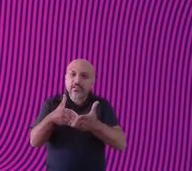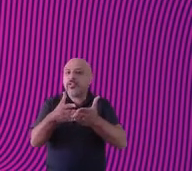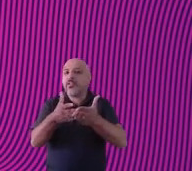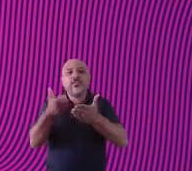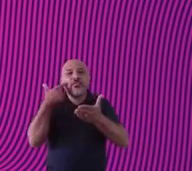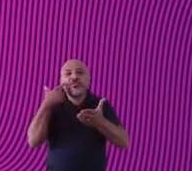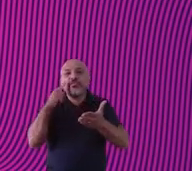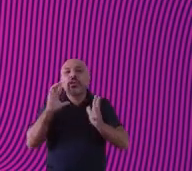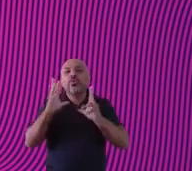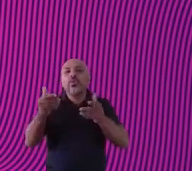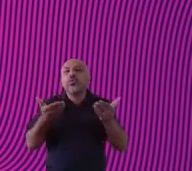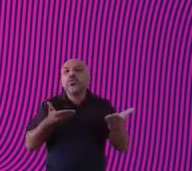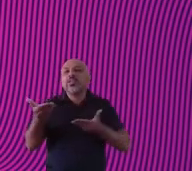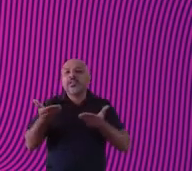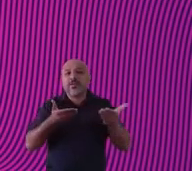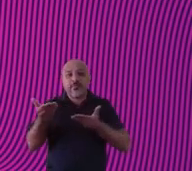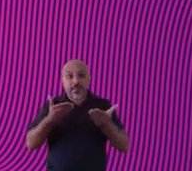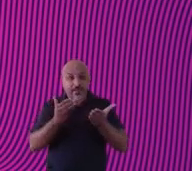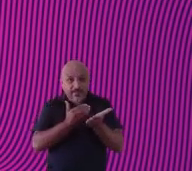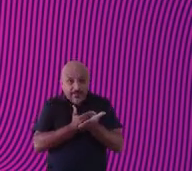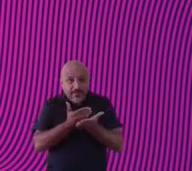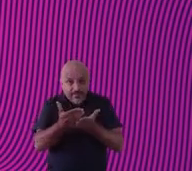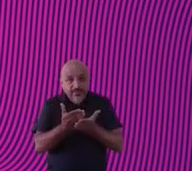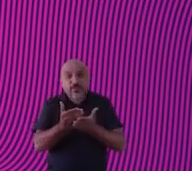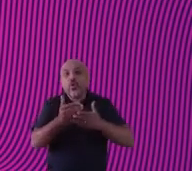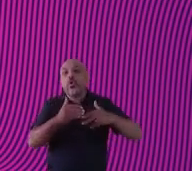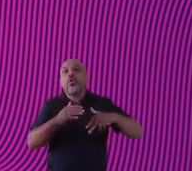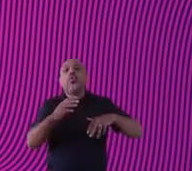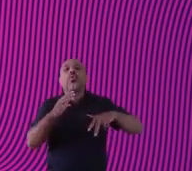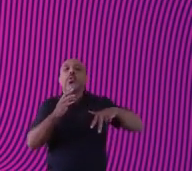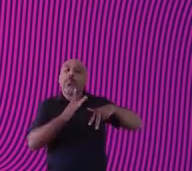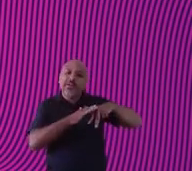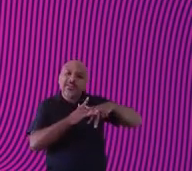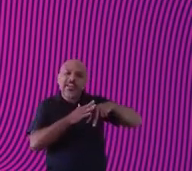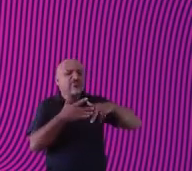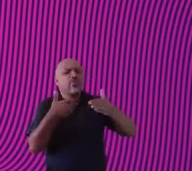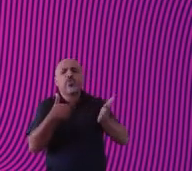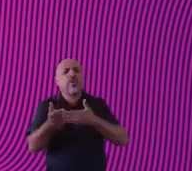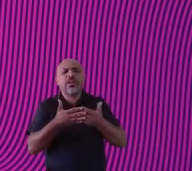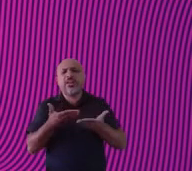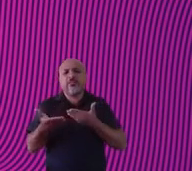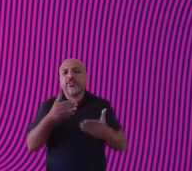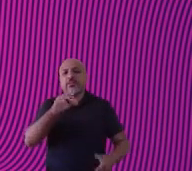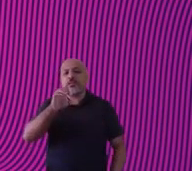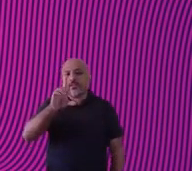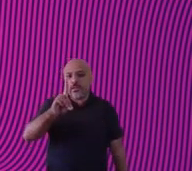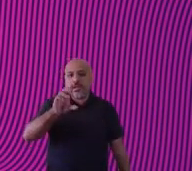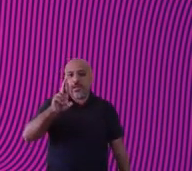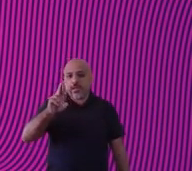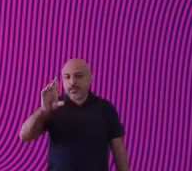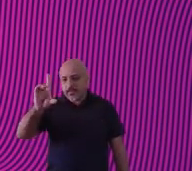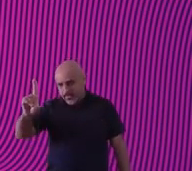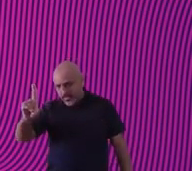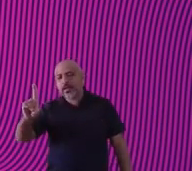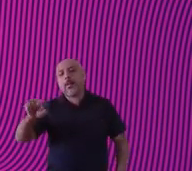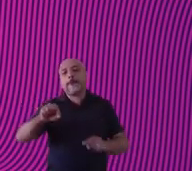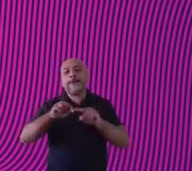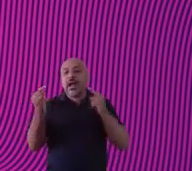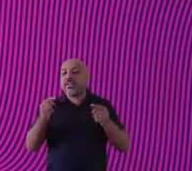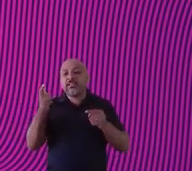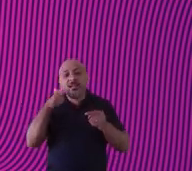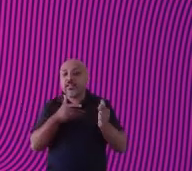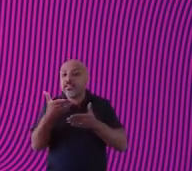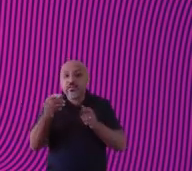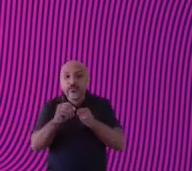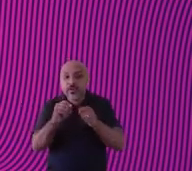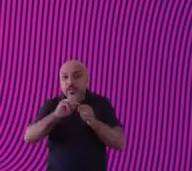todo o tratamento a fase inicial de tratamento paciente fazer qualquer tratamento de tudo bem que a maioria fez da RD Mas é ele não fazia